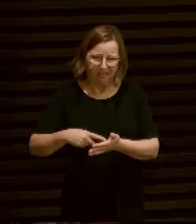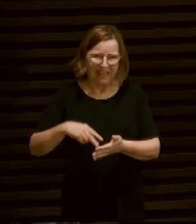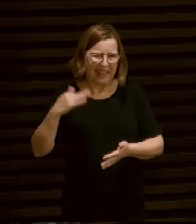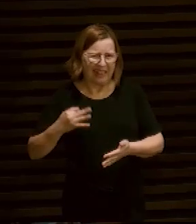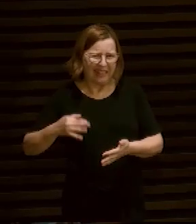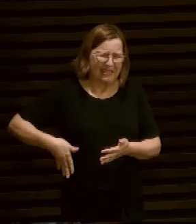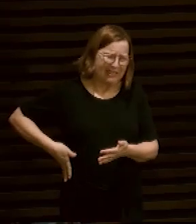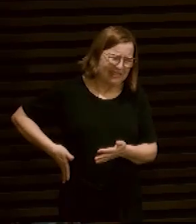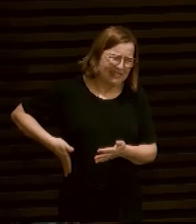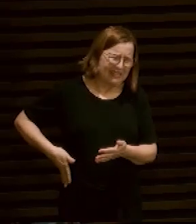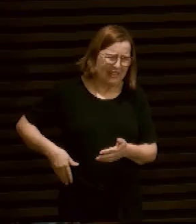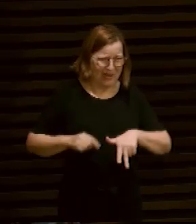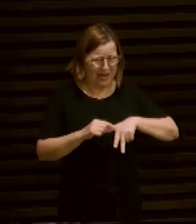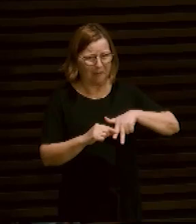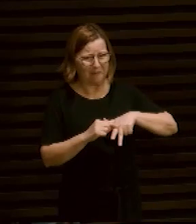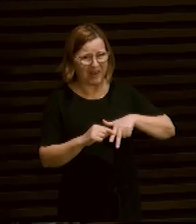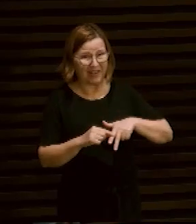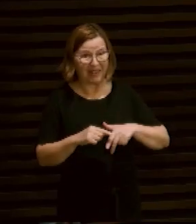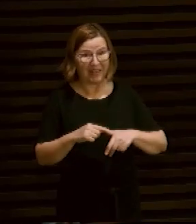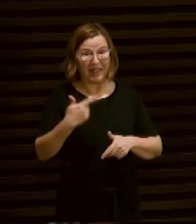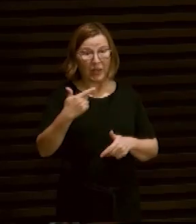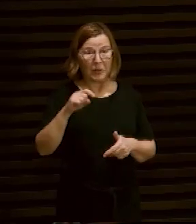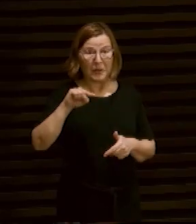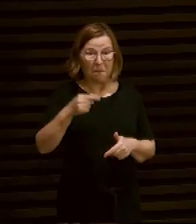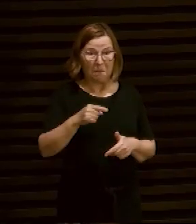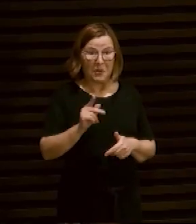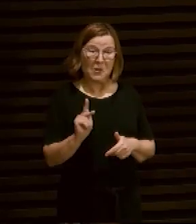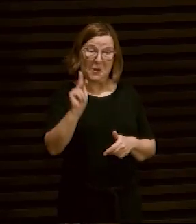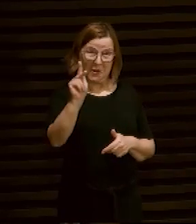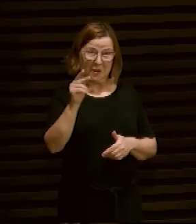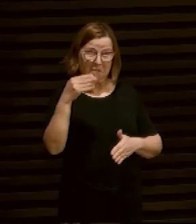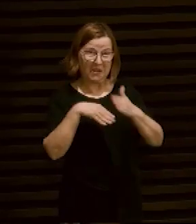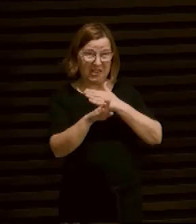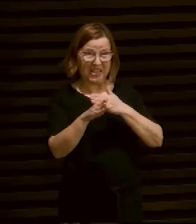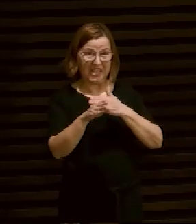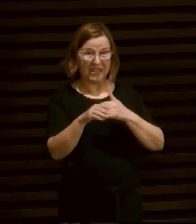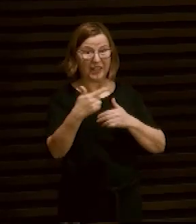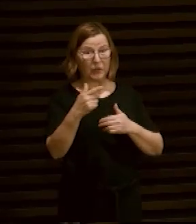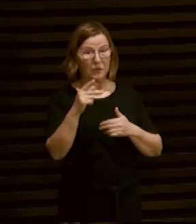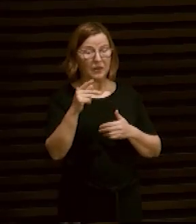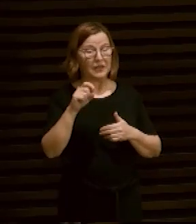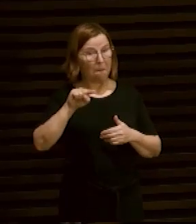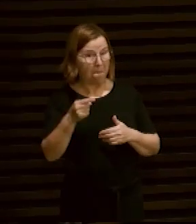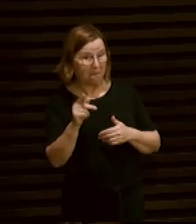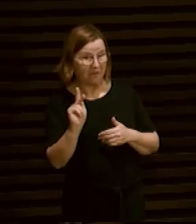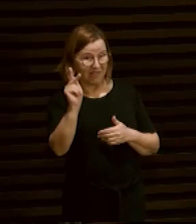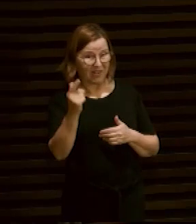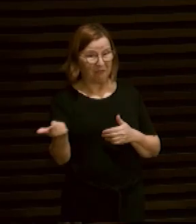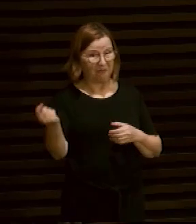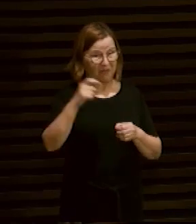2.000 quilômetros de ida, 2.000 quilômetros de vinda. Eu fiquei machucado, como diz na minha terra,